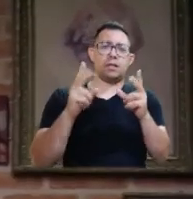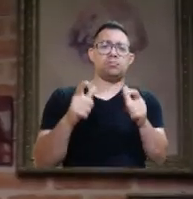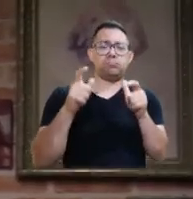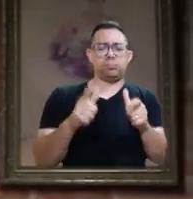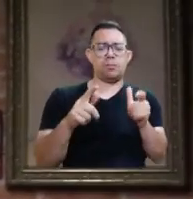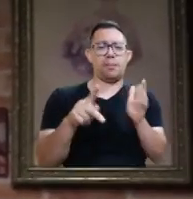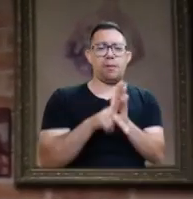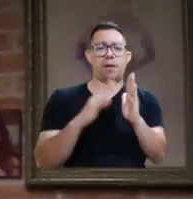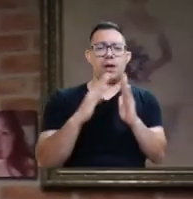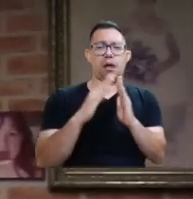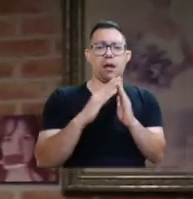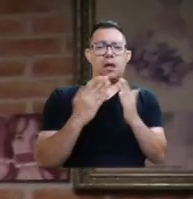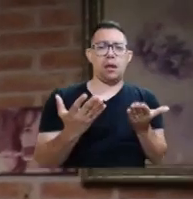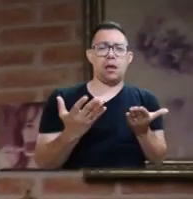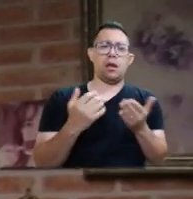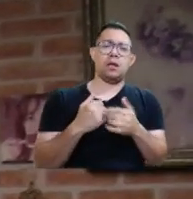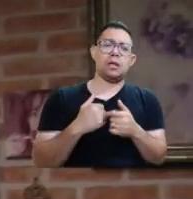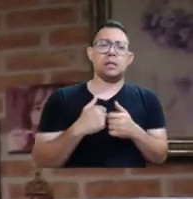vender.